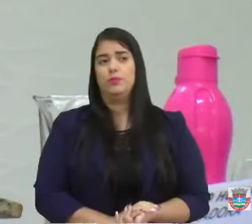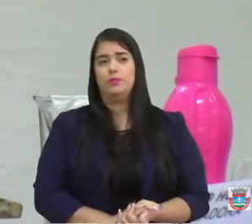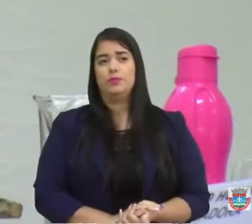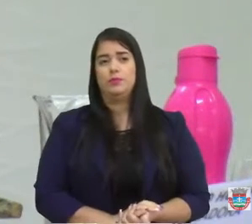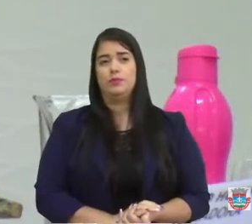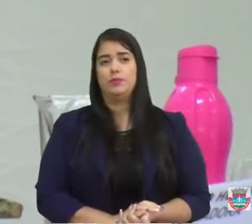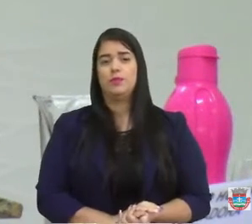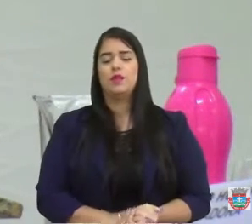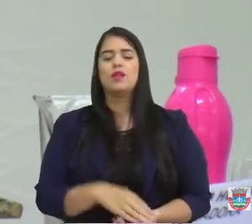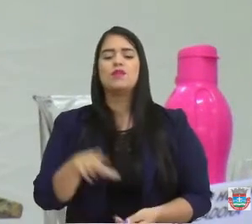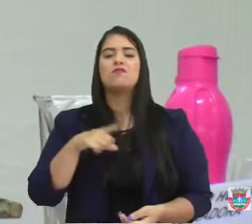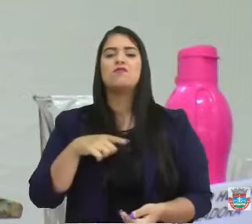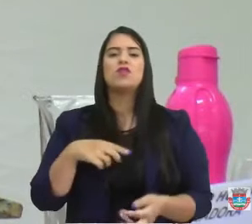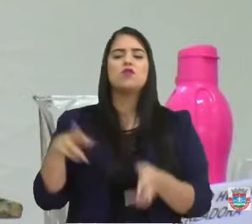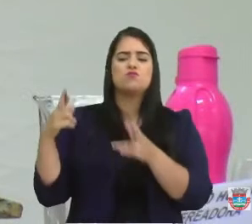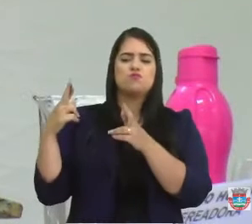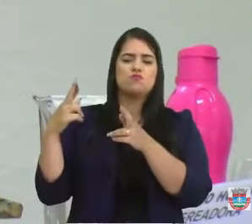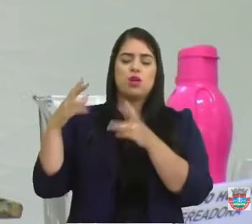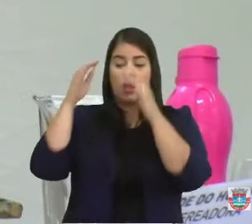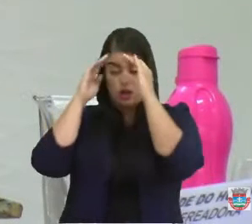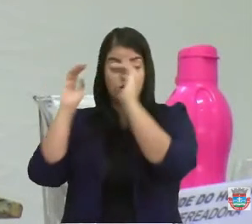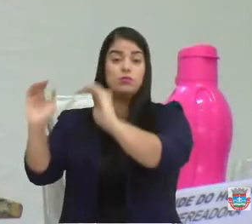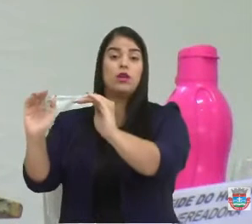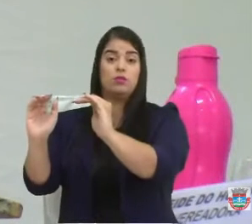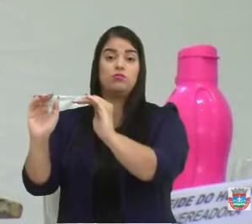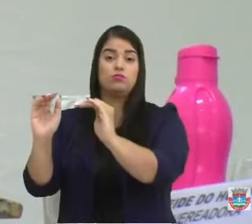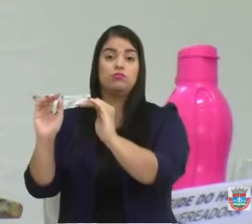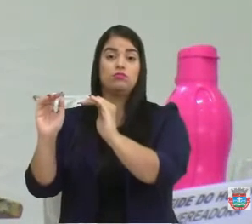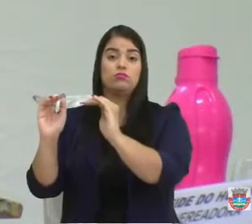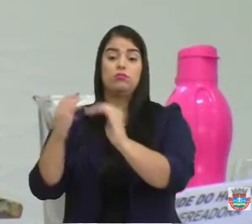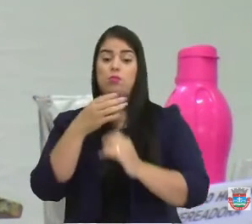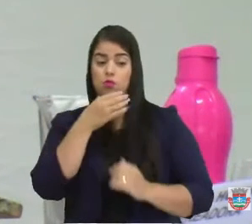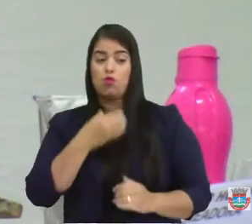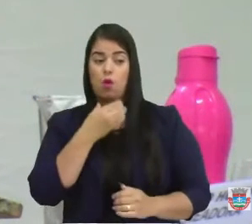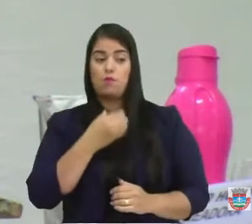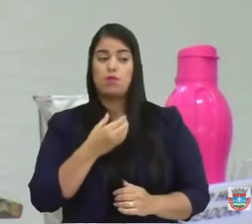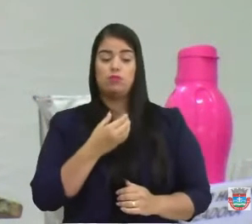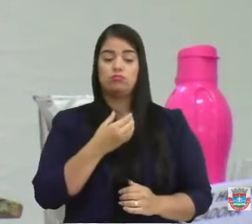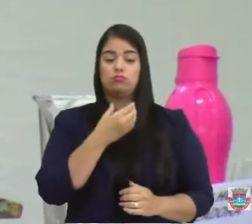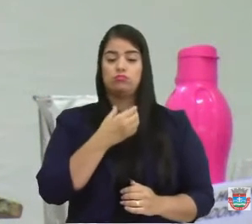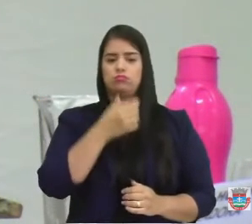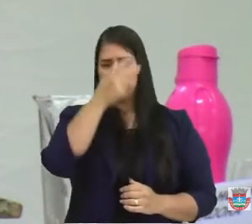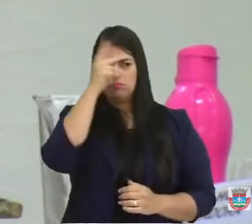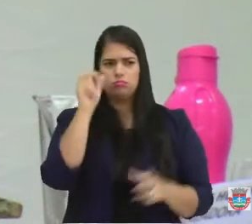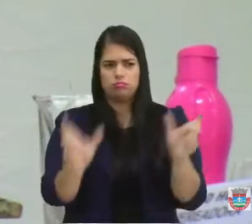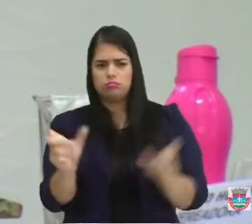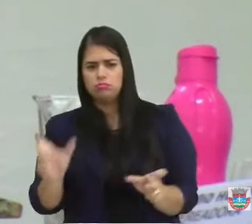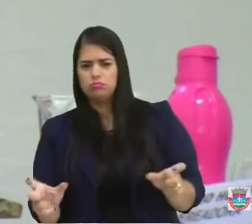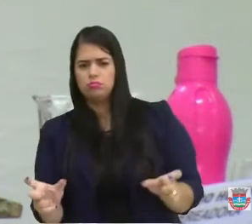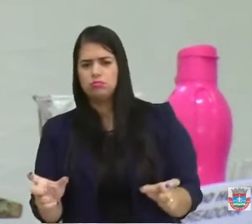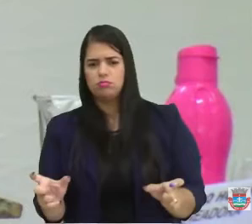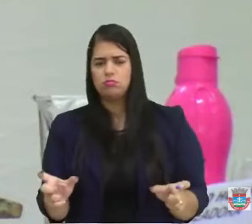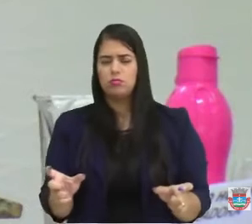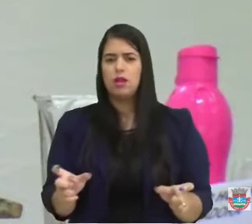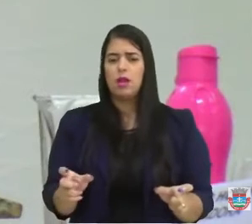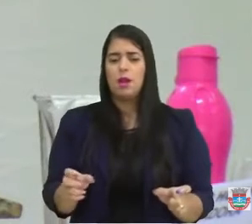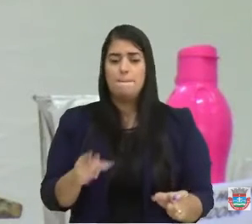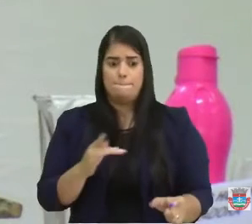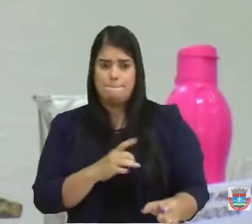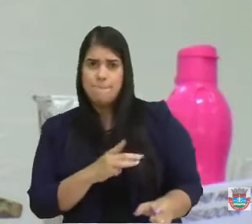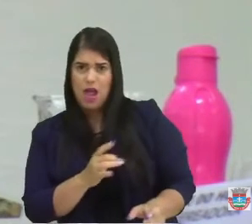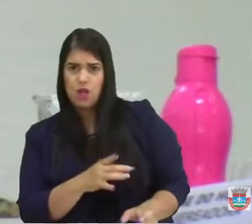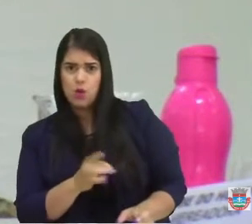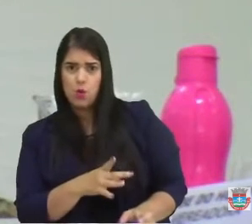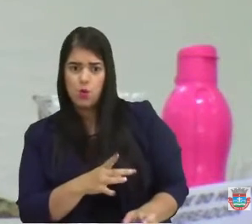tenho respeito pro macho. Respeito. Agora, medo de macho eu nunca tive. Porque eu nasci homem, nasci mulher não, pô. Tá ligado com a minha